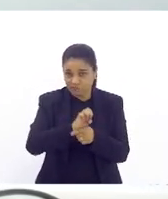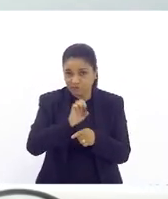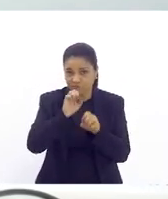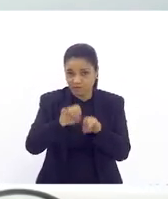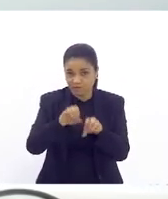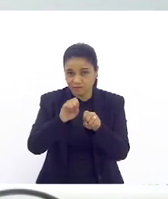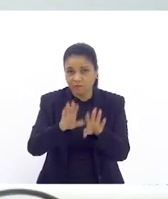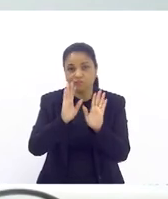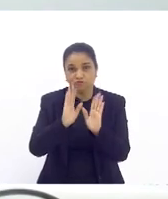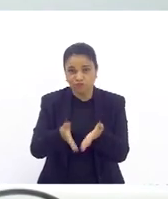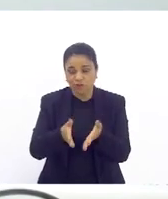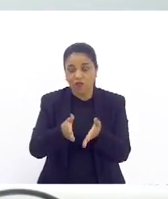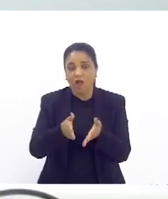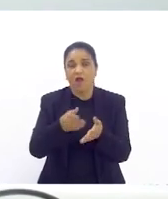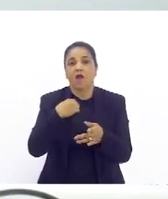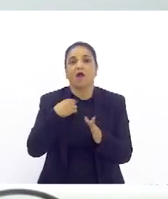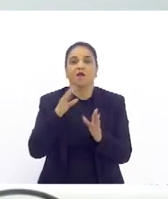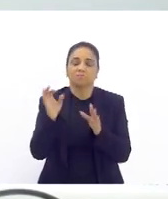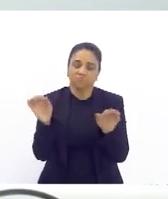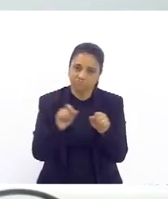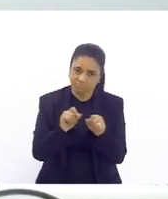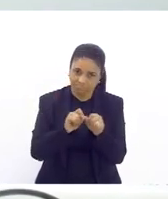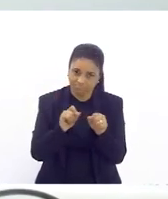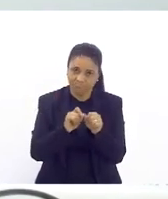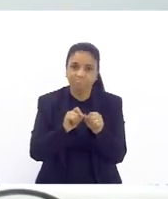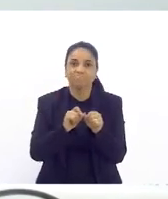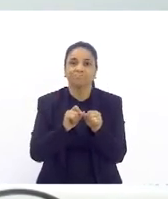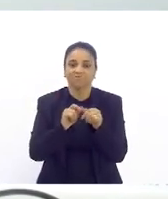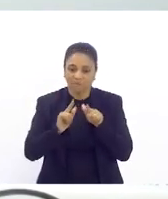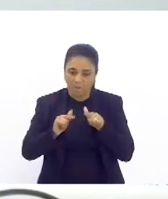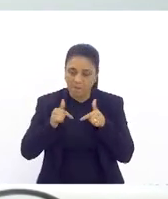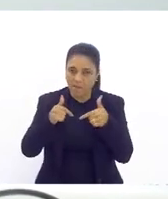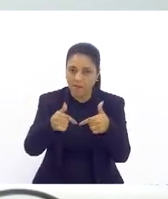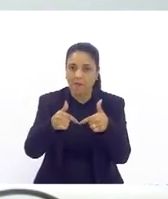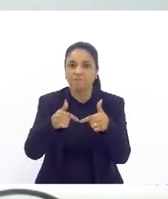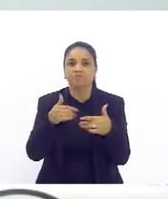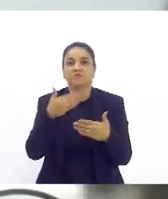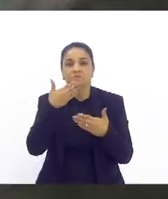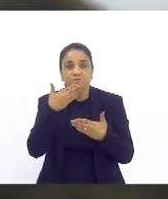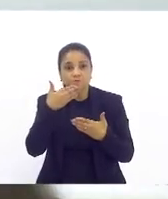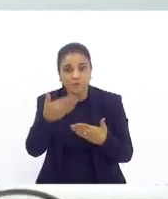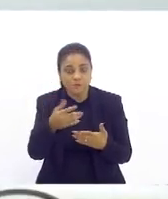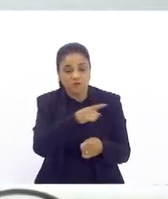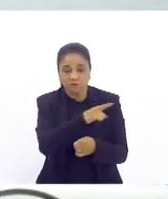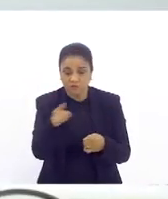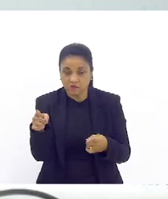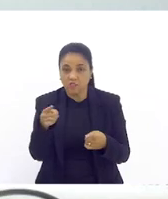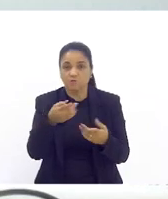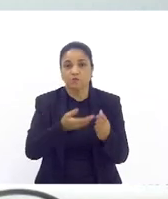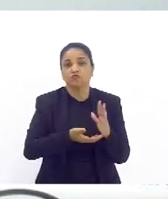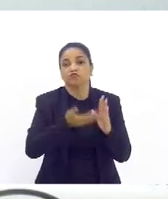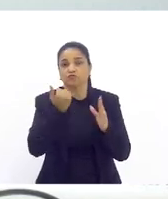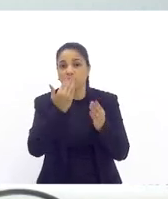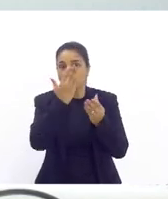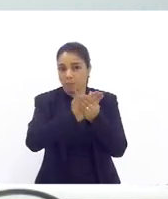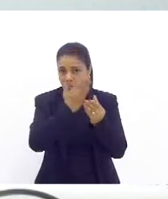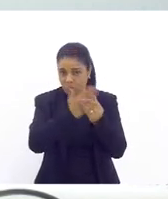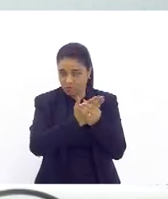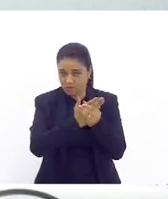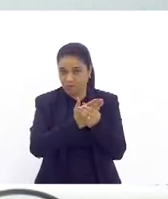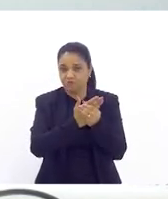já a condenação do Estado A fazê-lo então reforça o pedido de todos pelos arquivamento do processo e para que